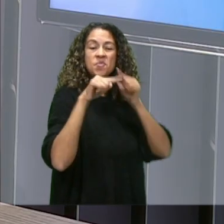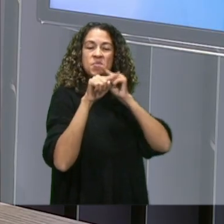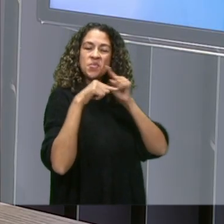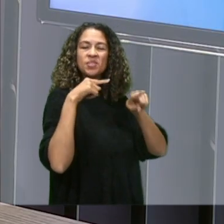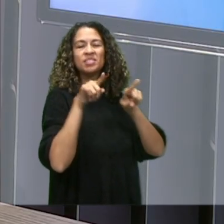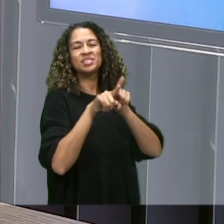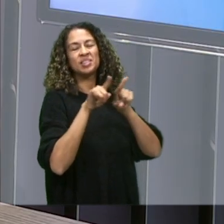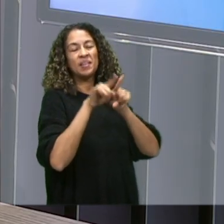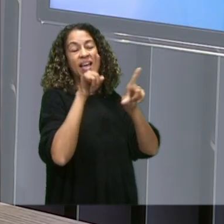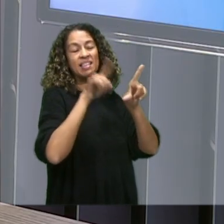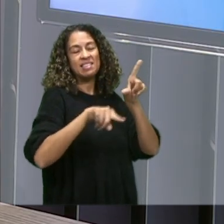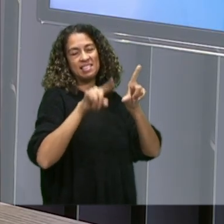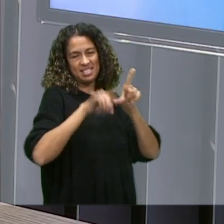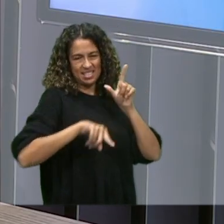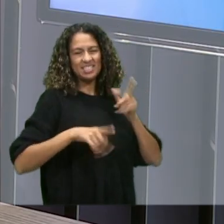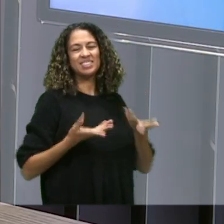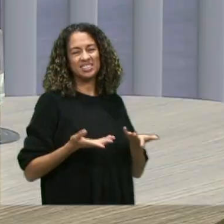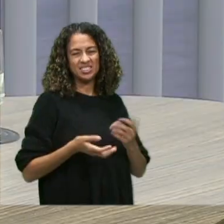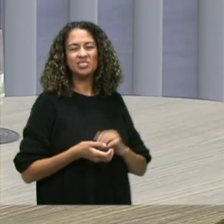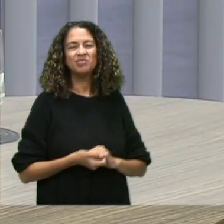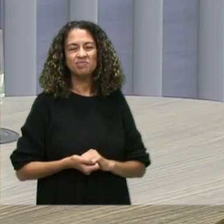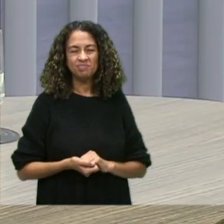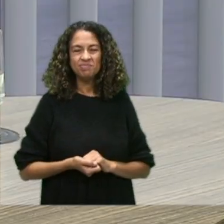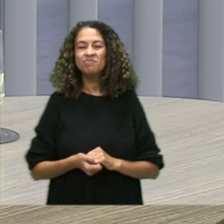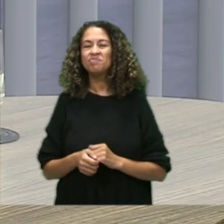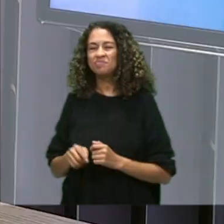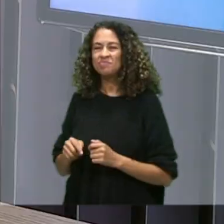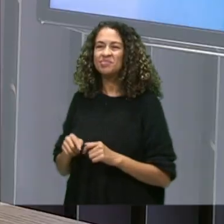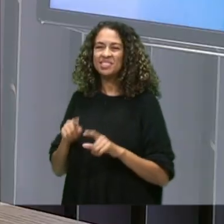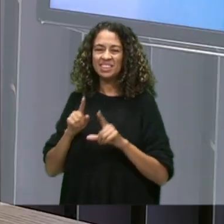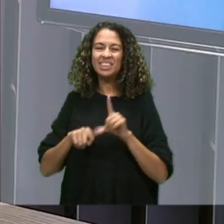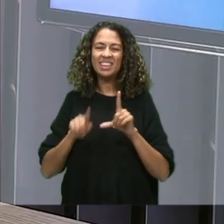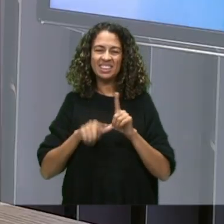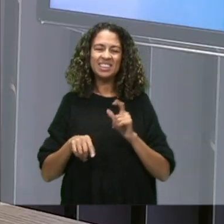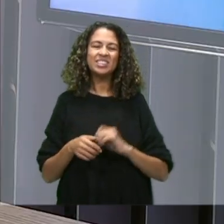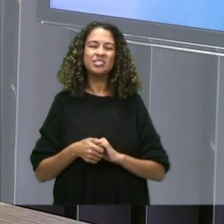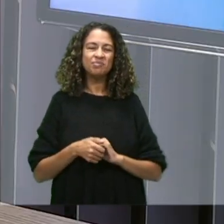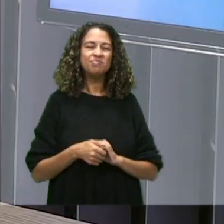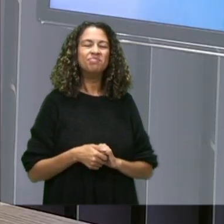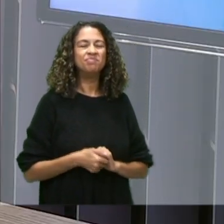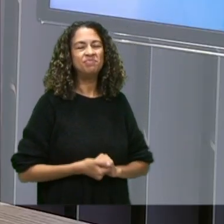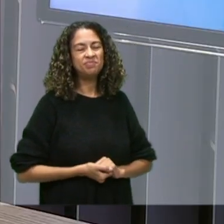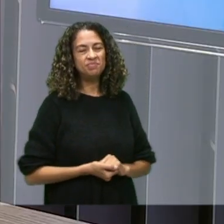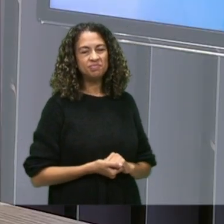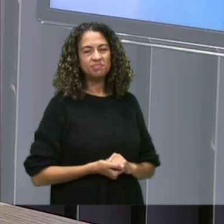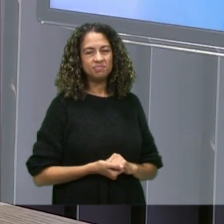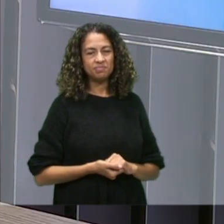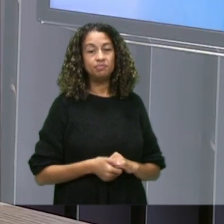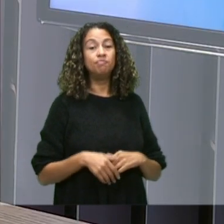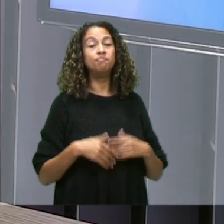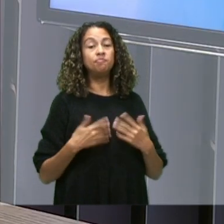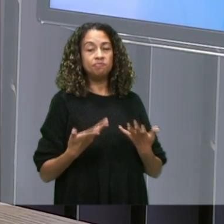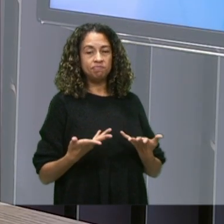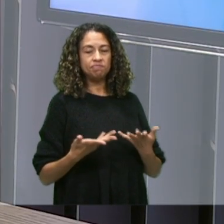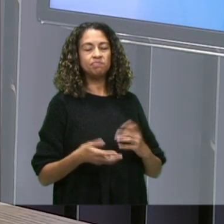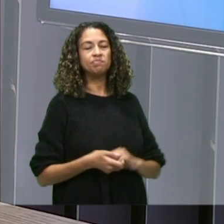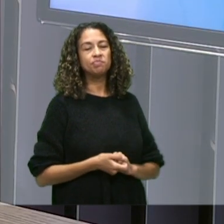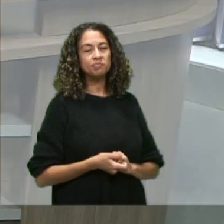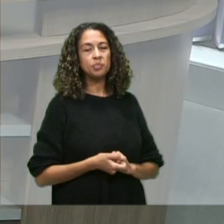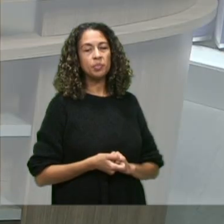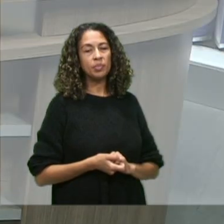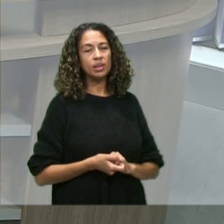né? Letras de músicas. Letras, né? Letrista. É letrista. Então,